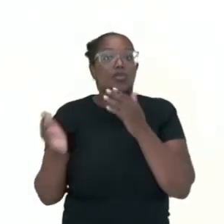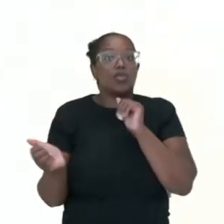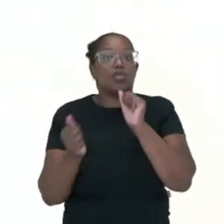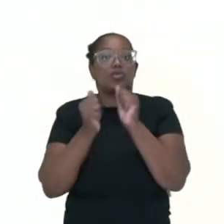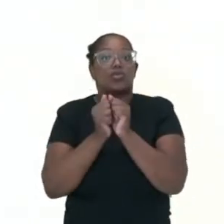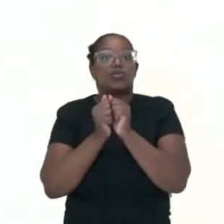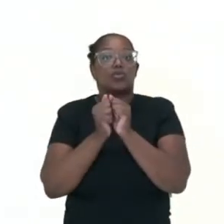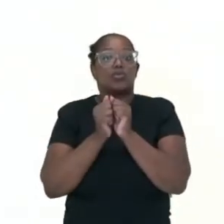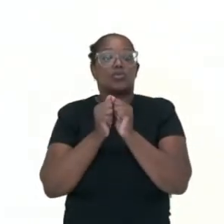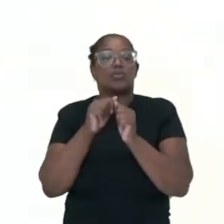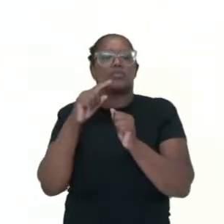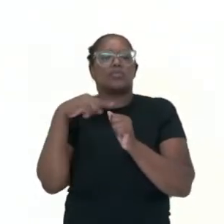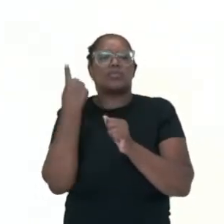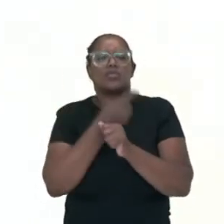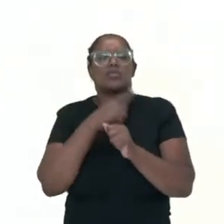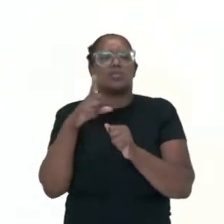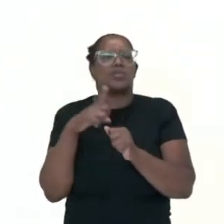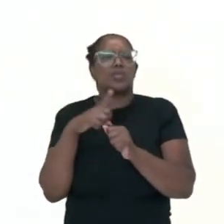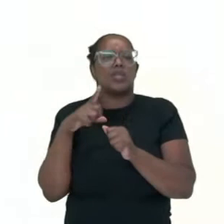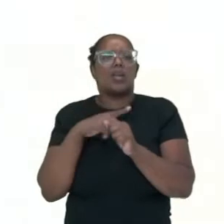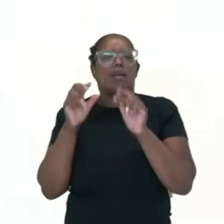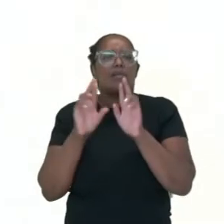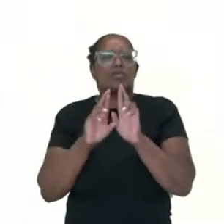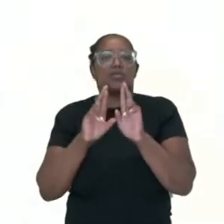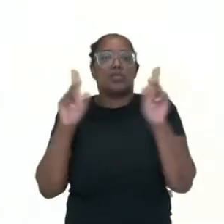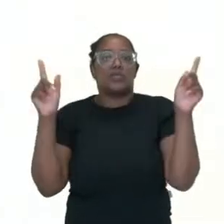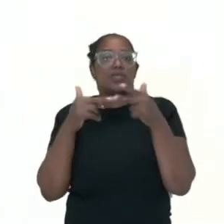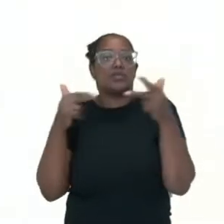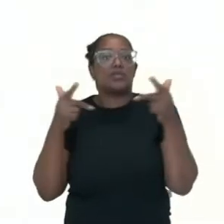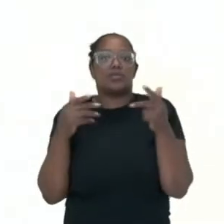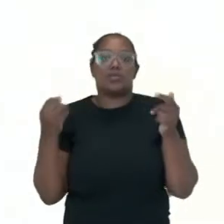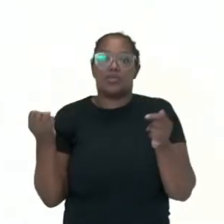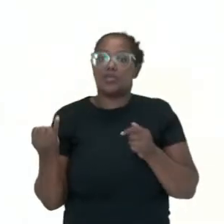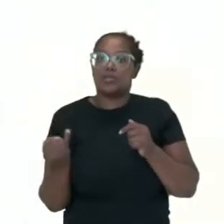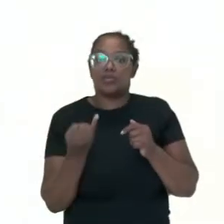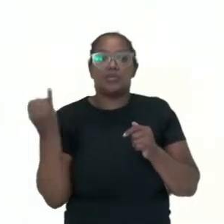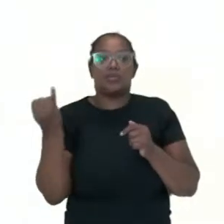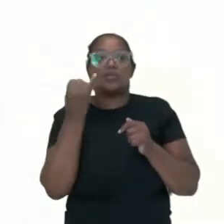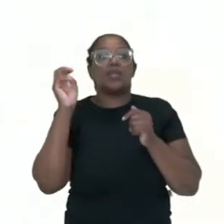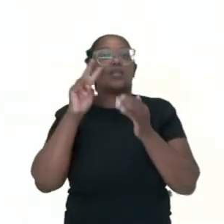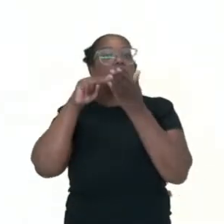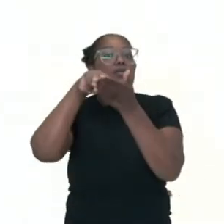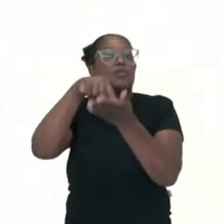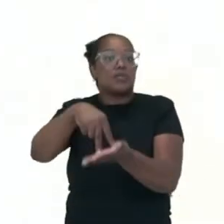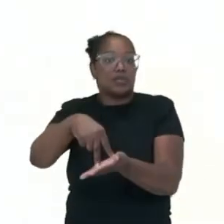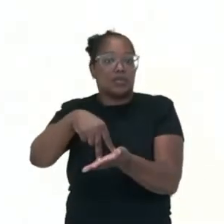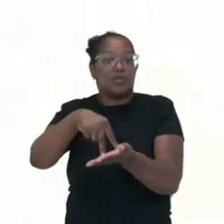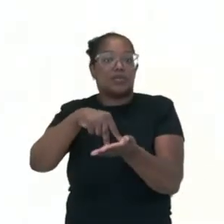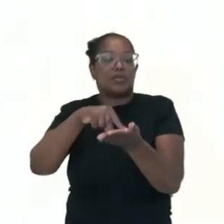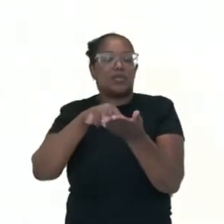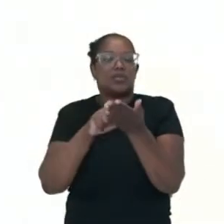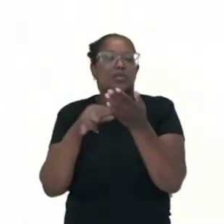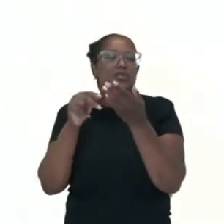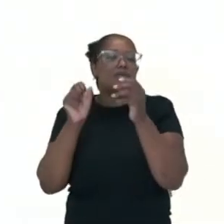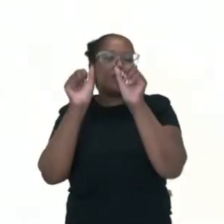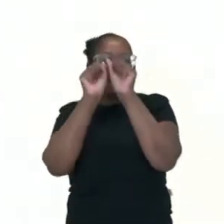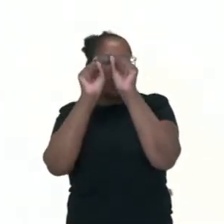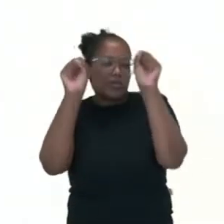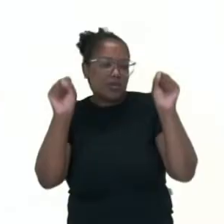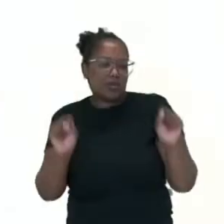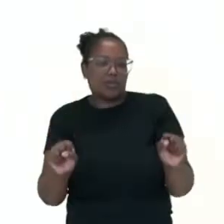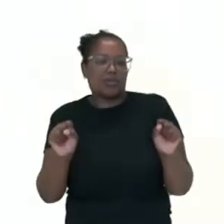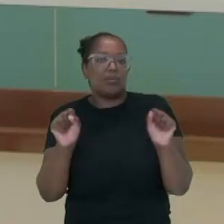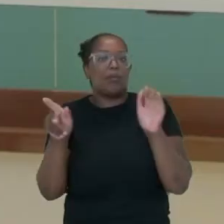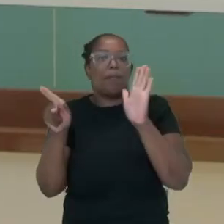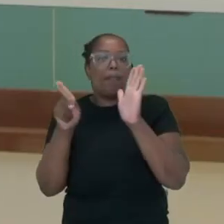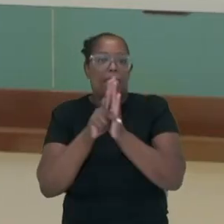vamos ter várias temáticas, várias situações que fortalecem ou a estrutura socialista ou a